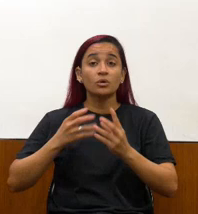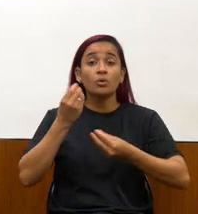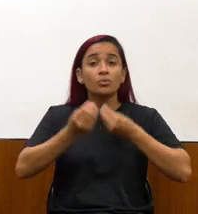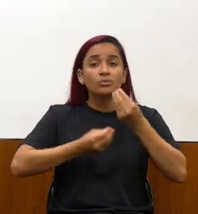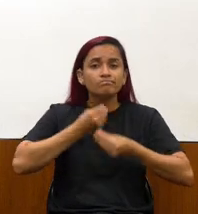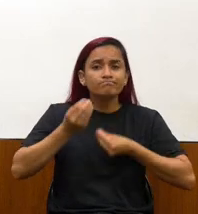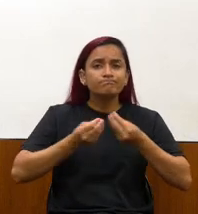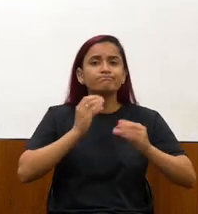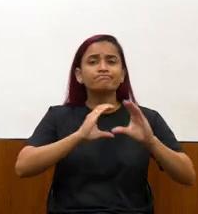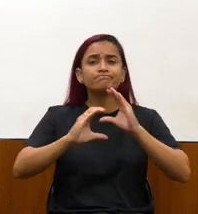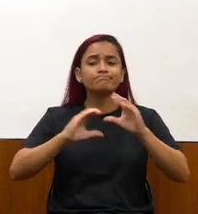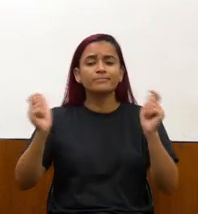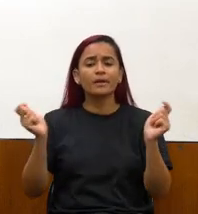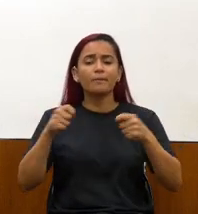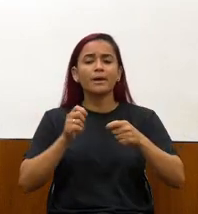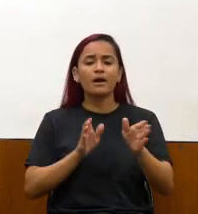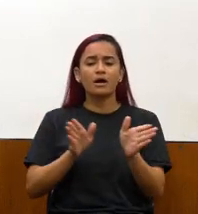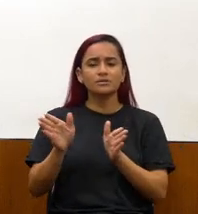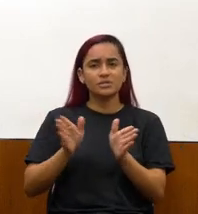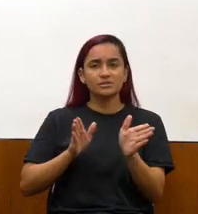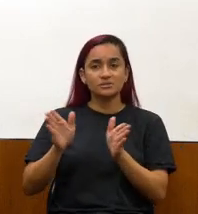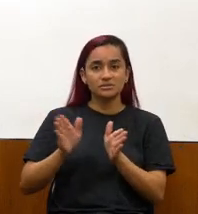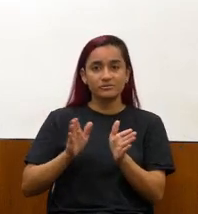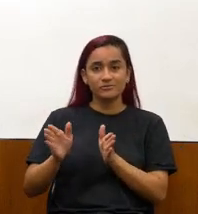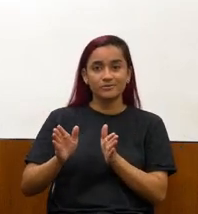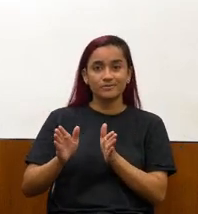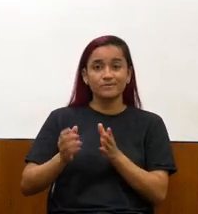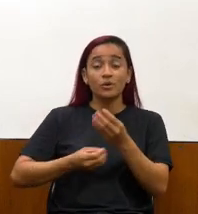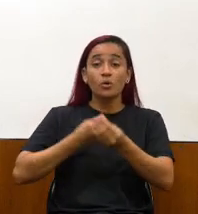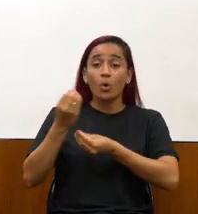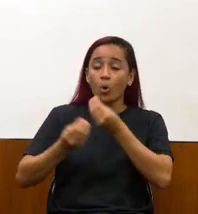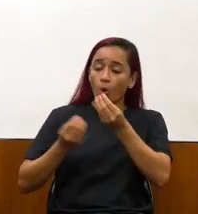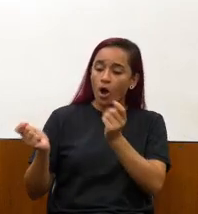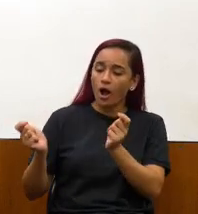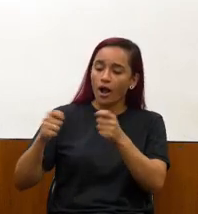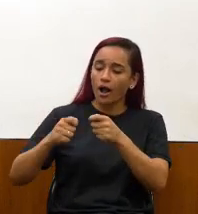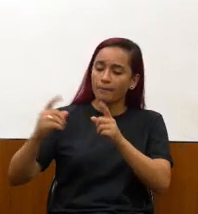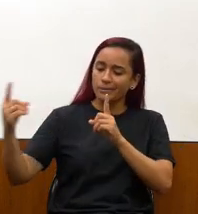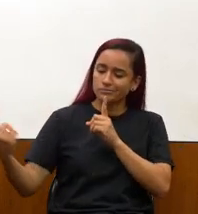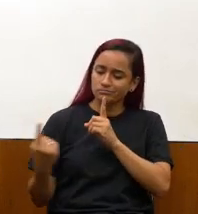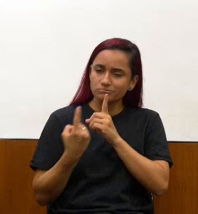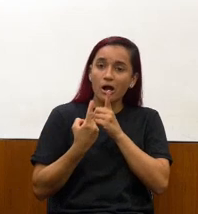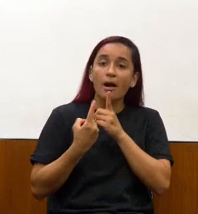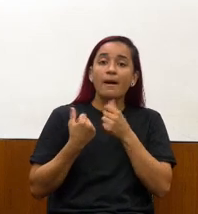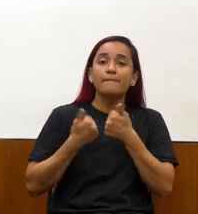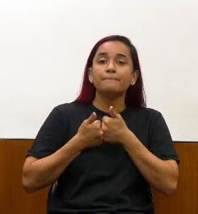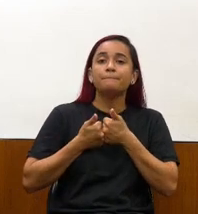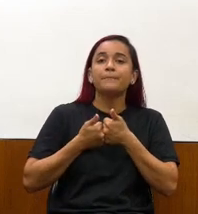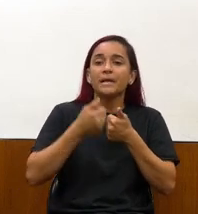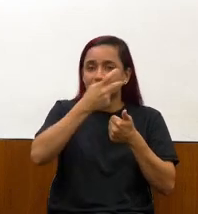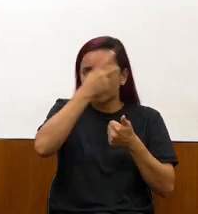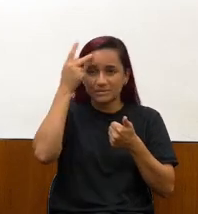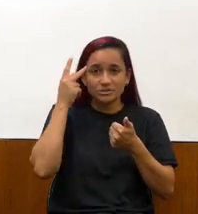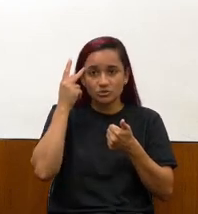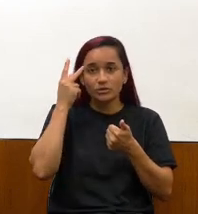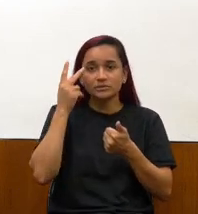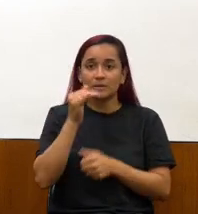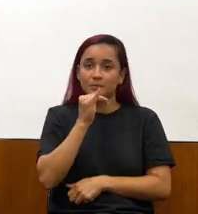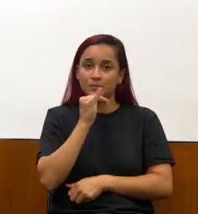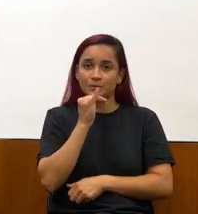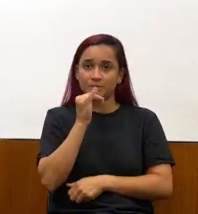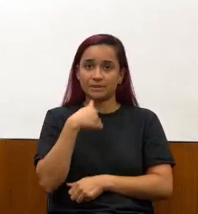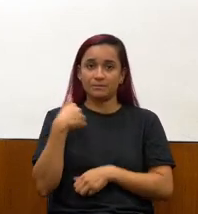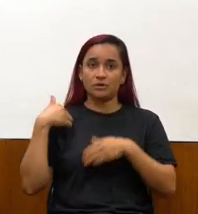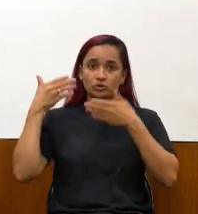gente, como que ela pode ser aproximar as pessoas daquilo que a gente pensa. Se eu chego aqui, e numa comissão